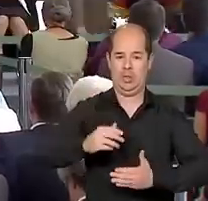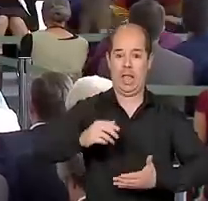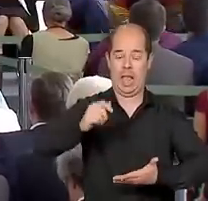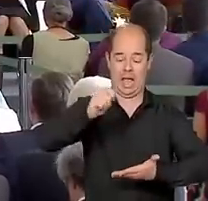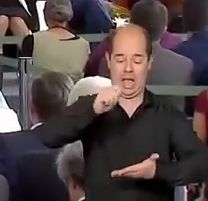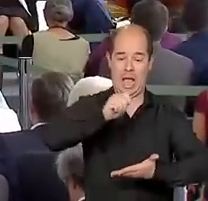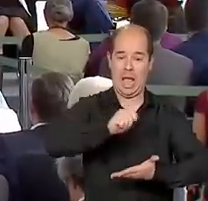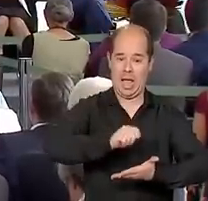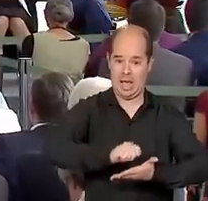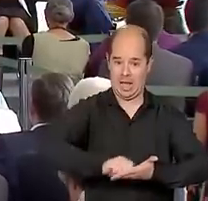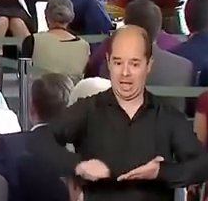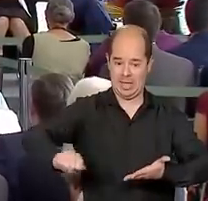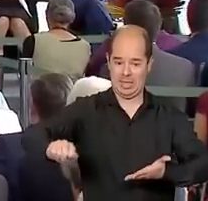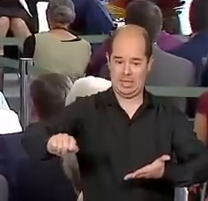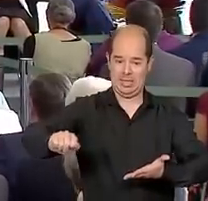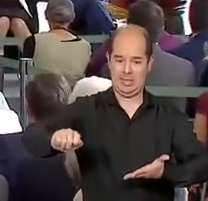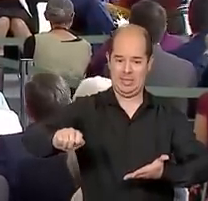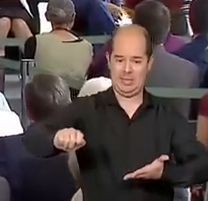atos.